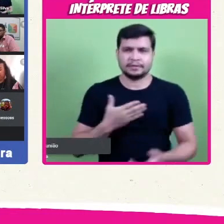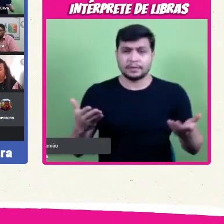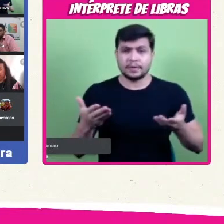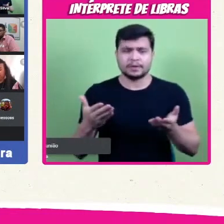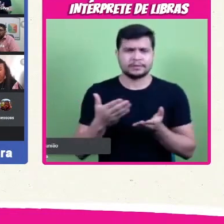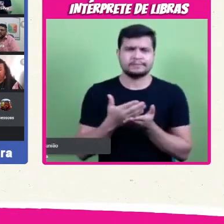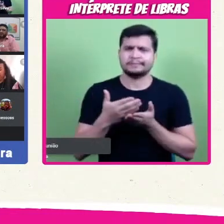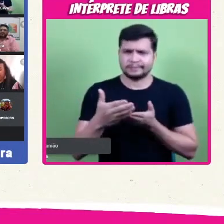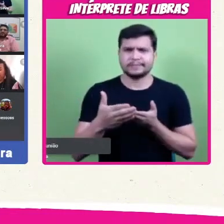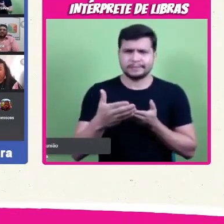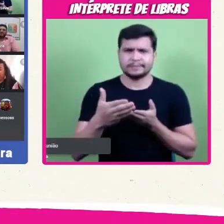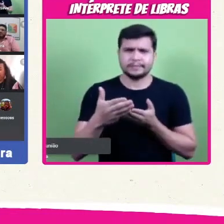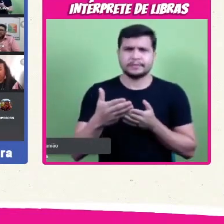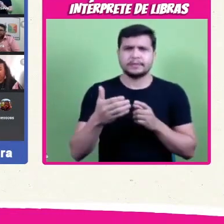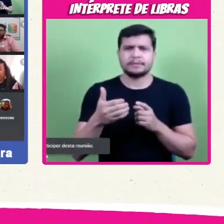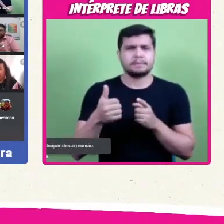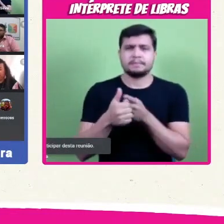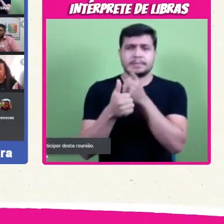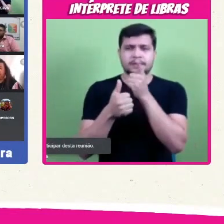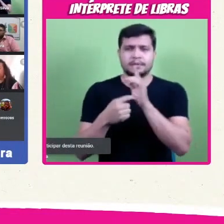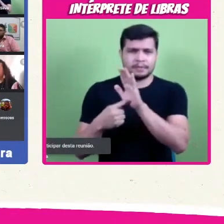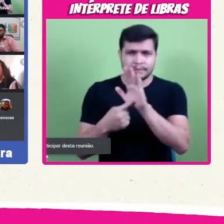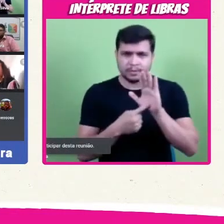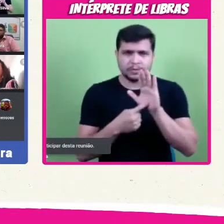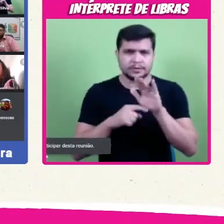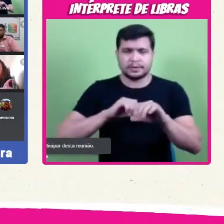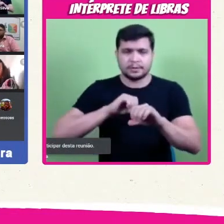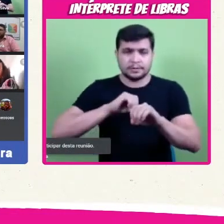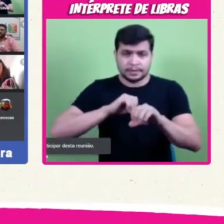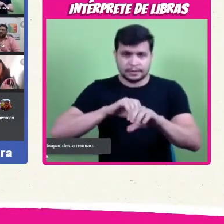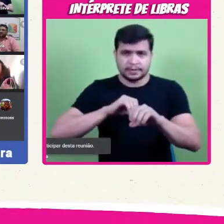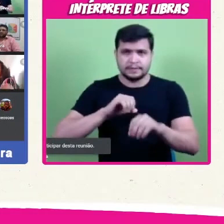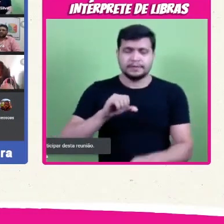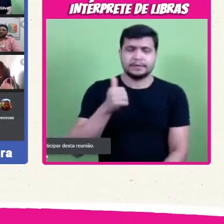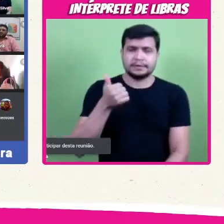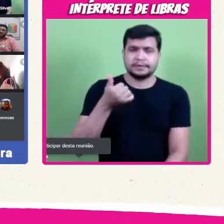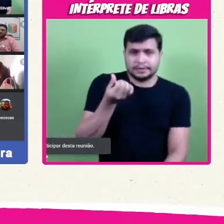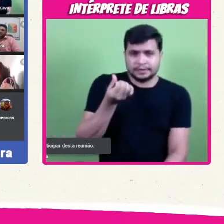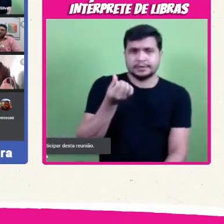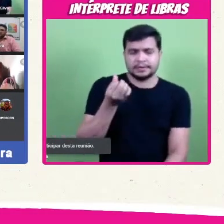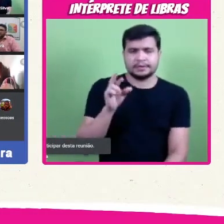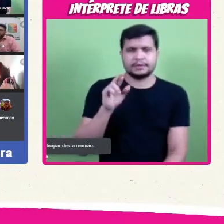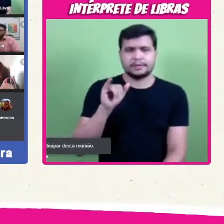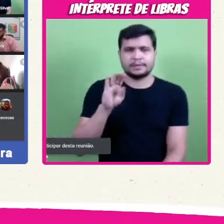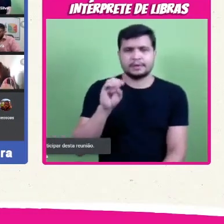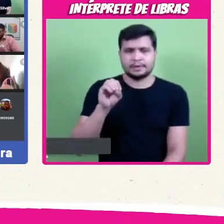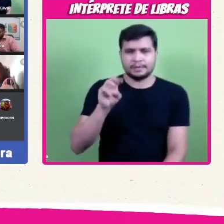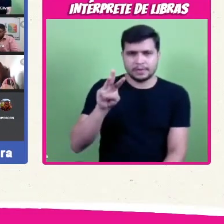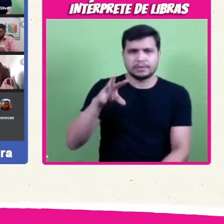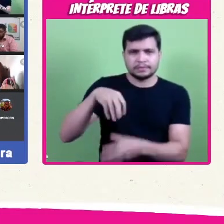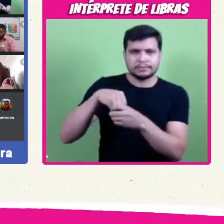a nossa mostra educativa do 16º Foreign nas escolas. É com